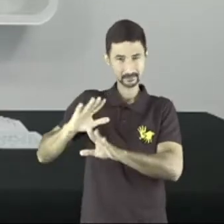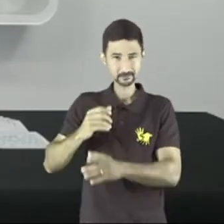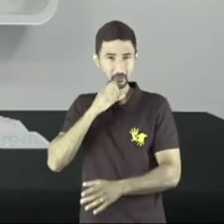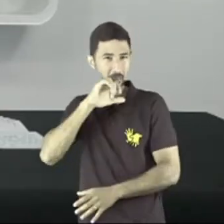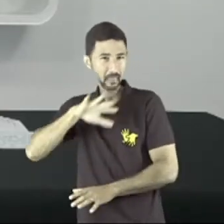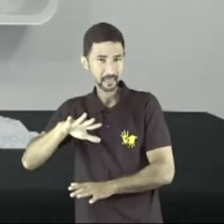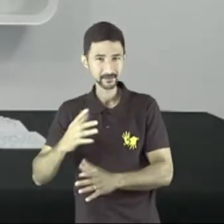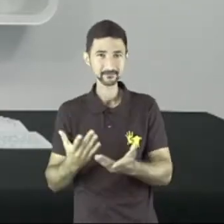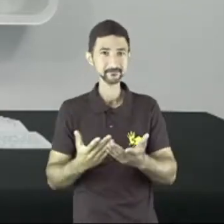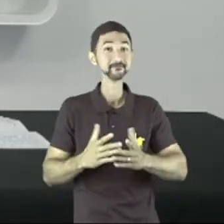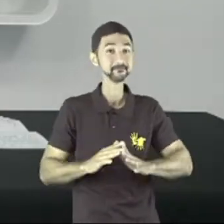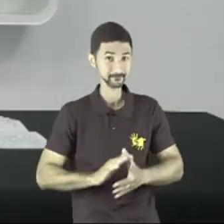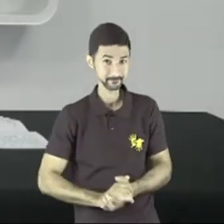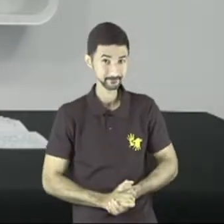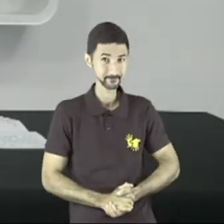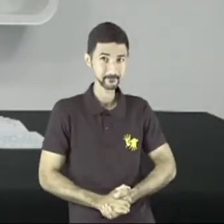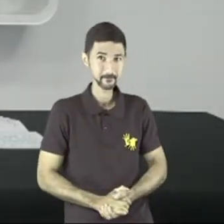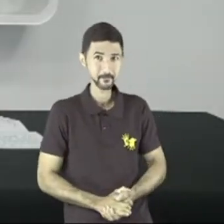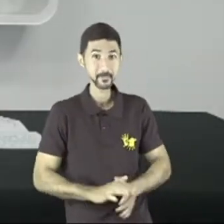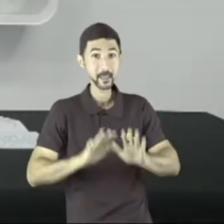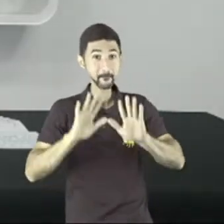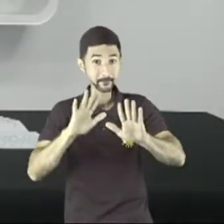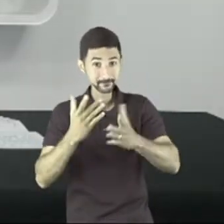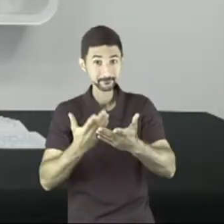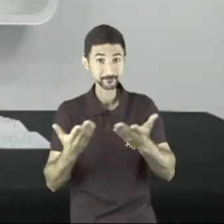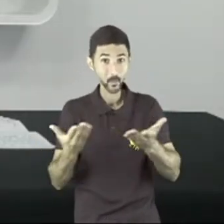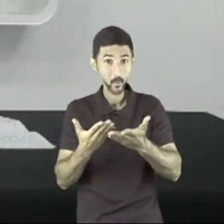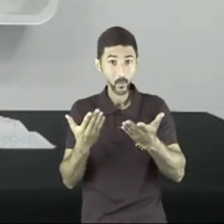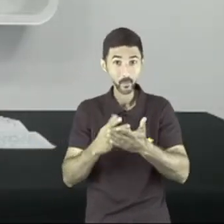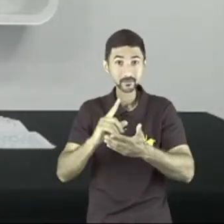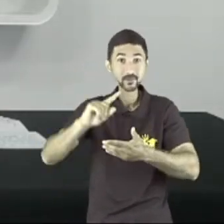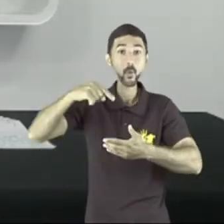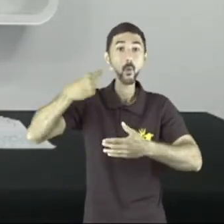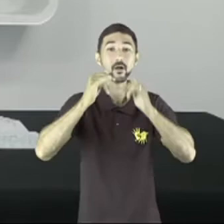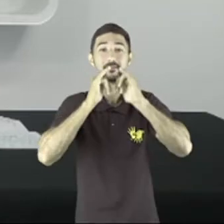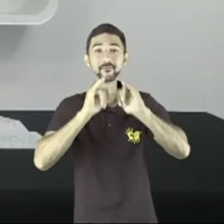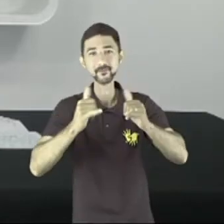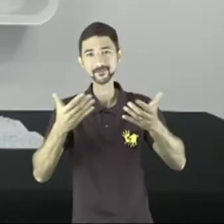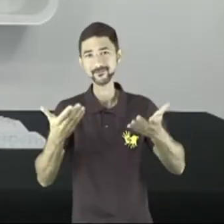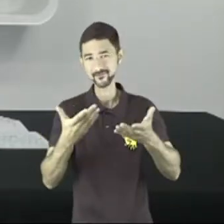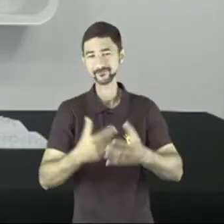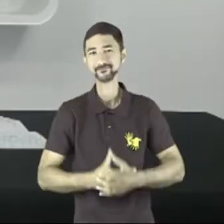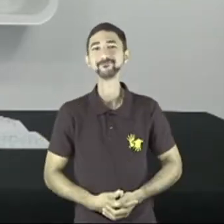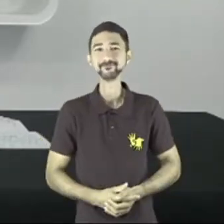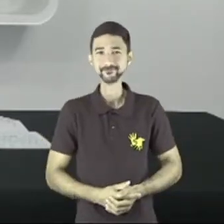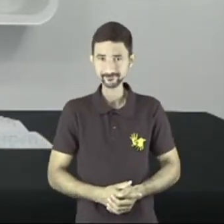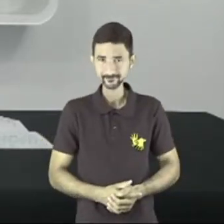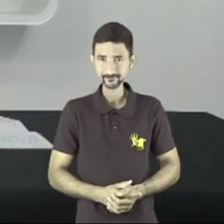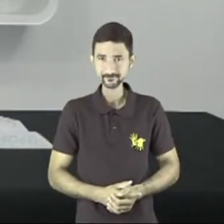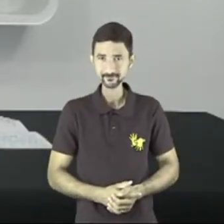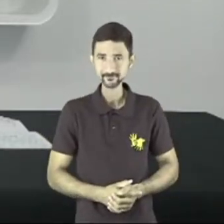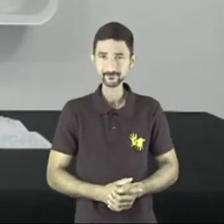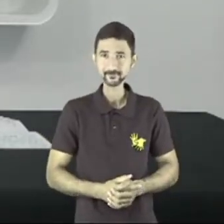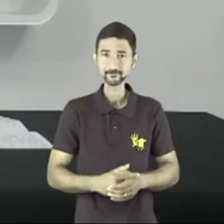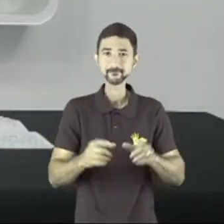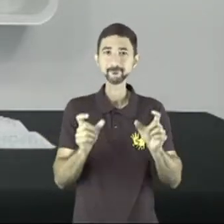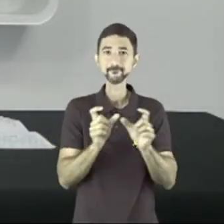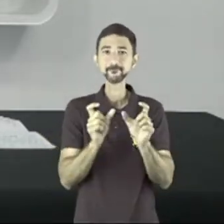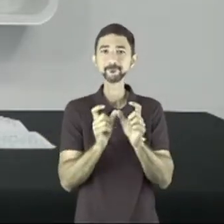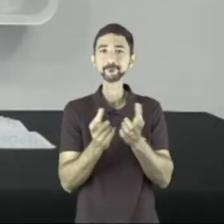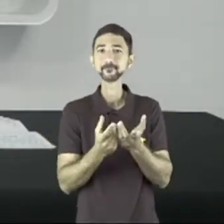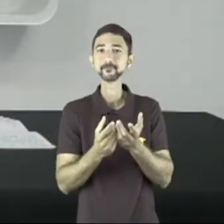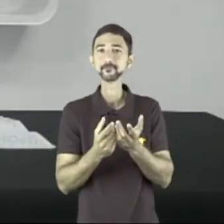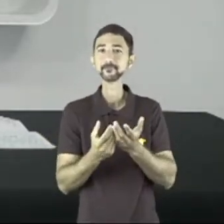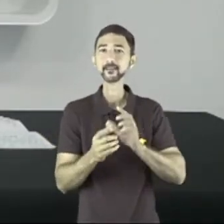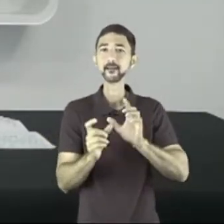ECA. Tudo bem. Só que hoje eu trago outra informação para vocês. Esta